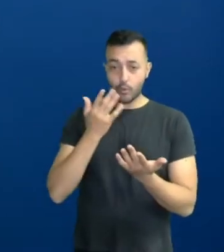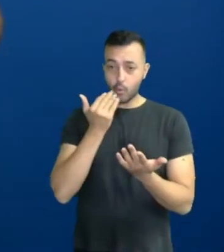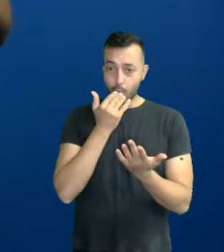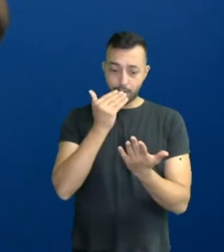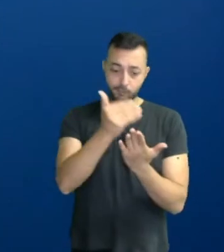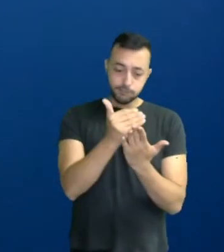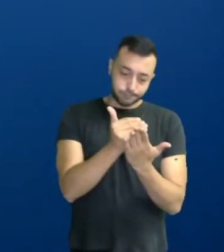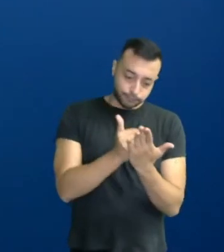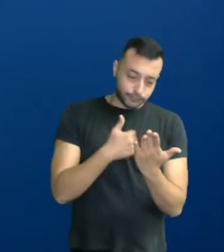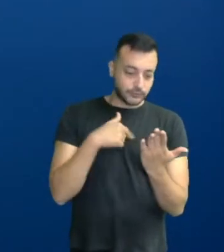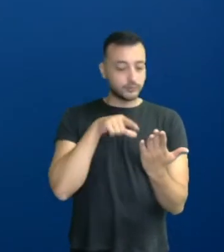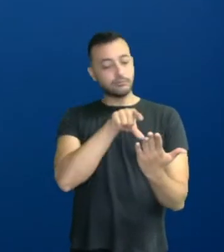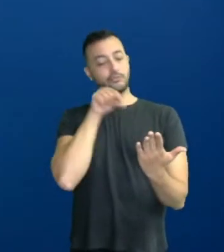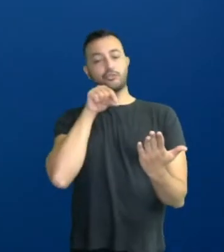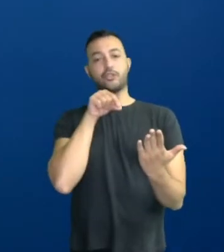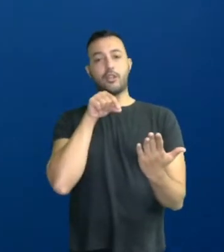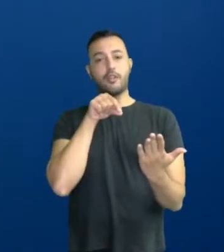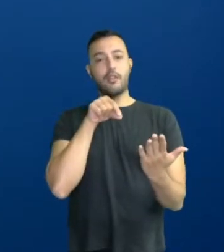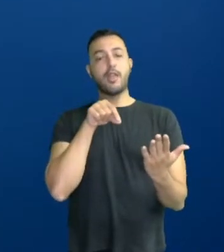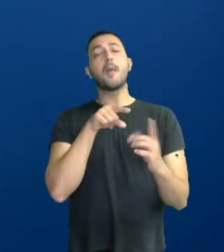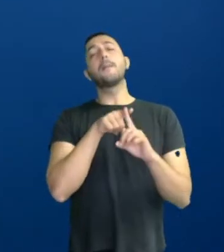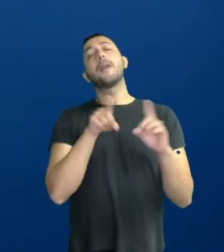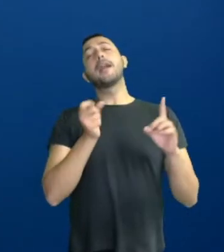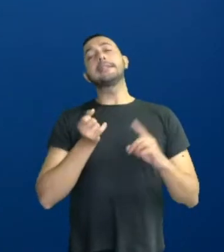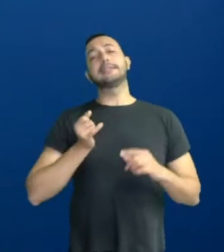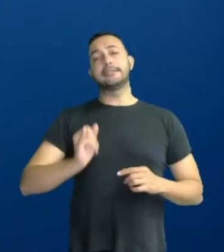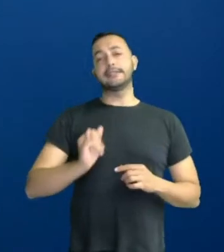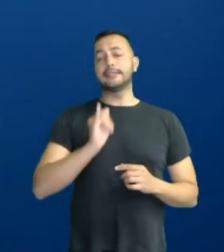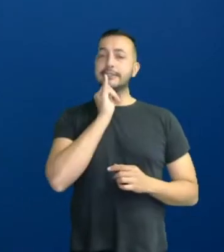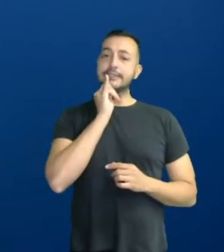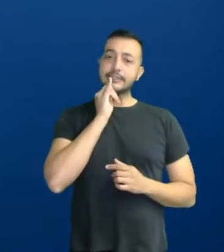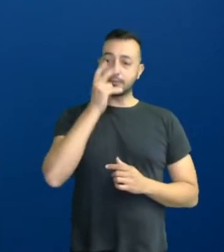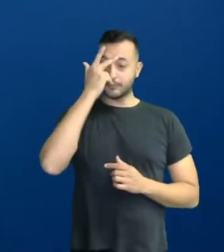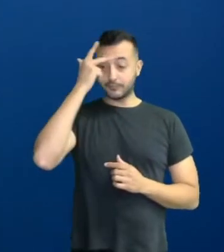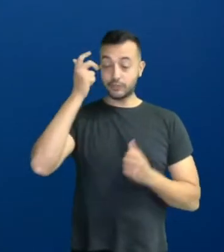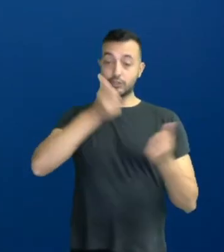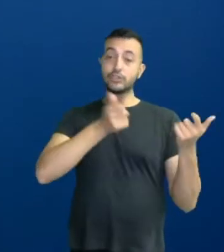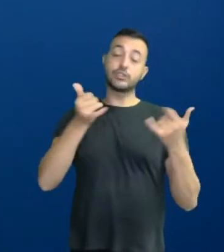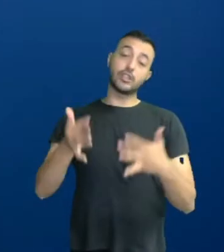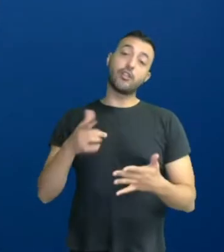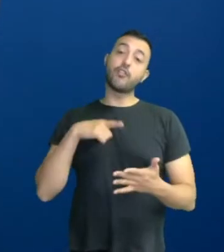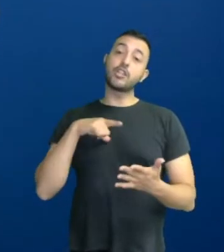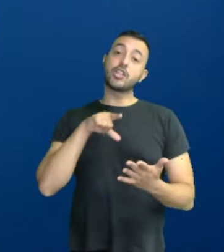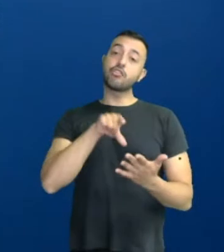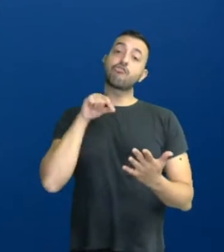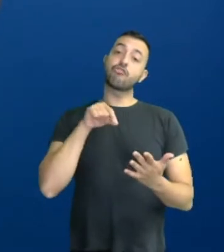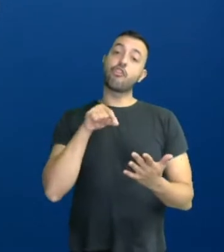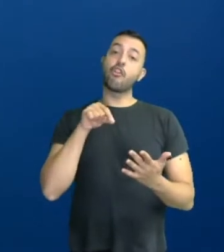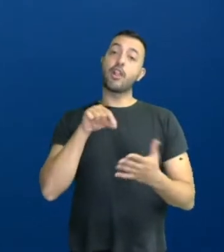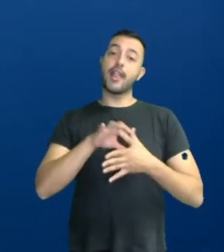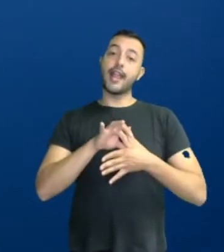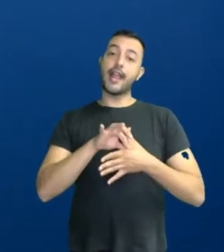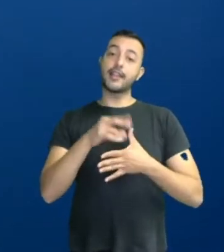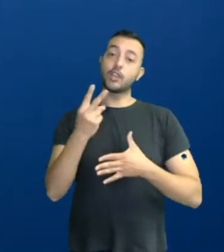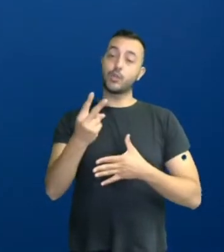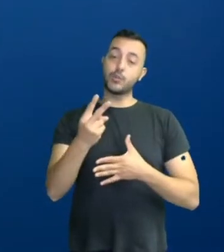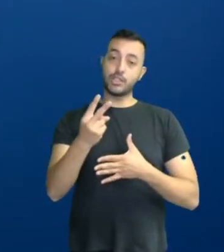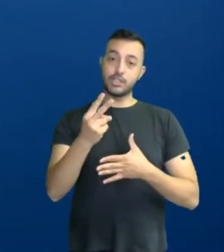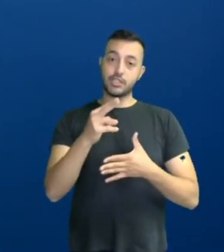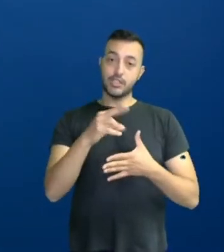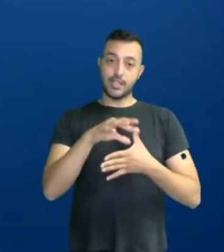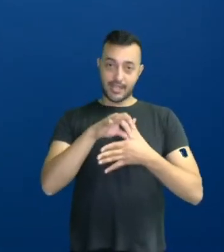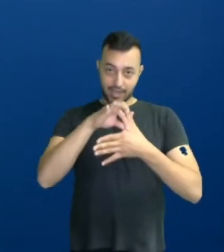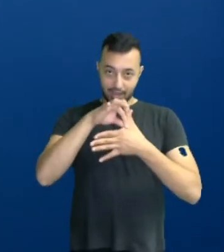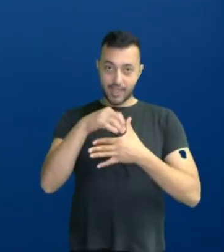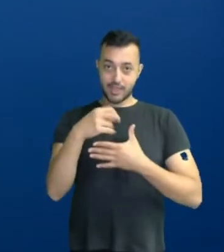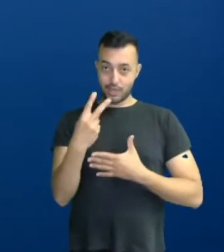não é isso? Para você escolher o seu. Mas se porventura falassem para você, você só tem a opção de 2 carnes, um exemplo, tá? 2